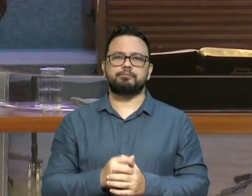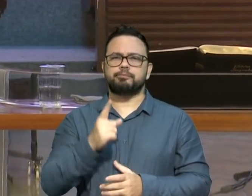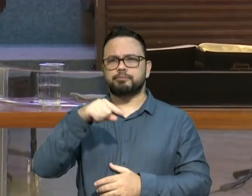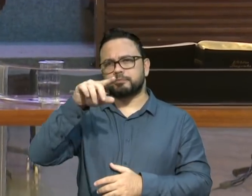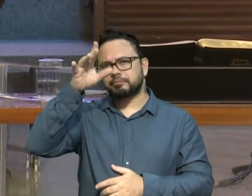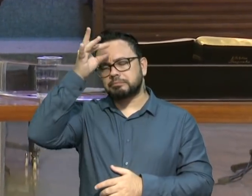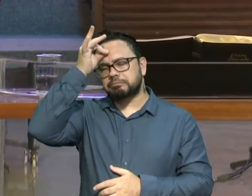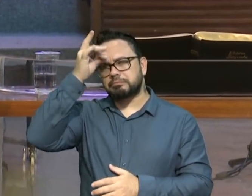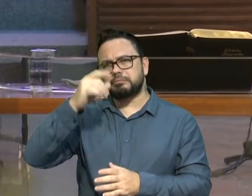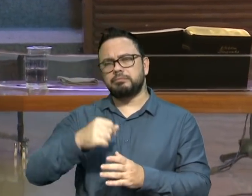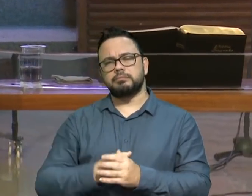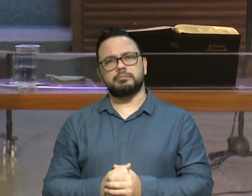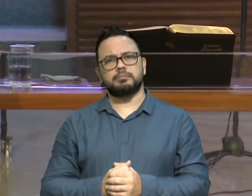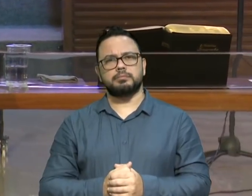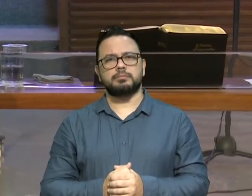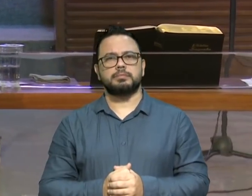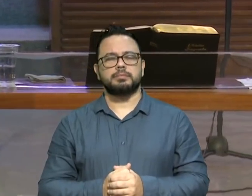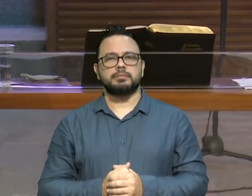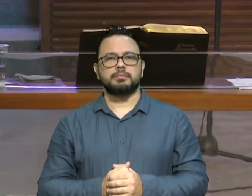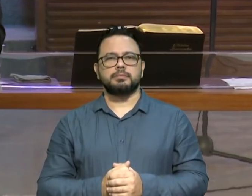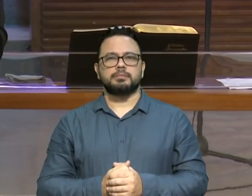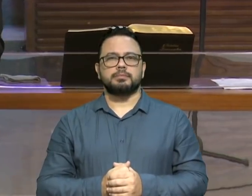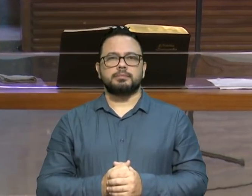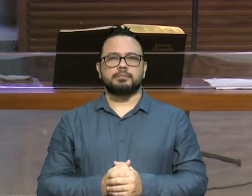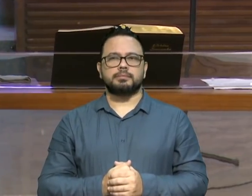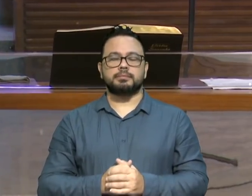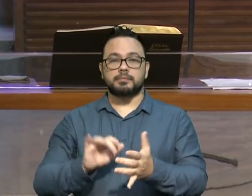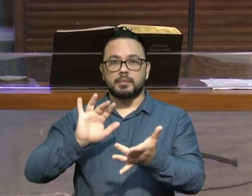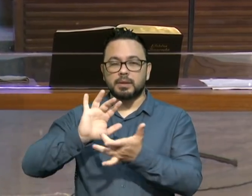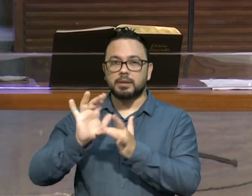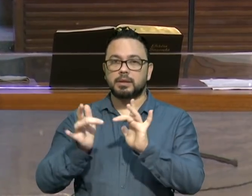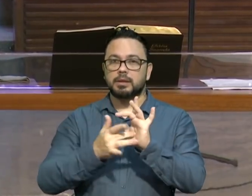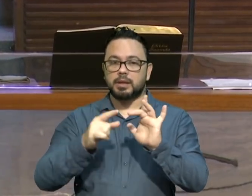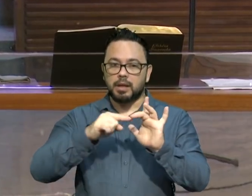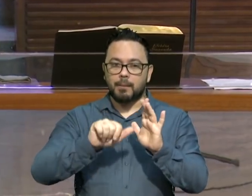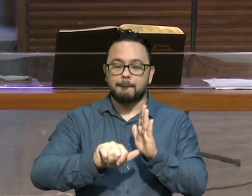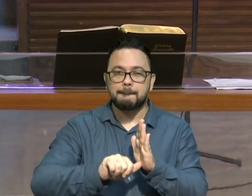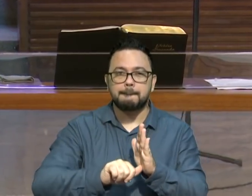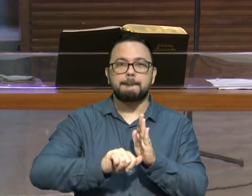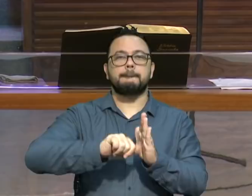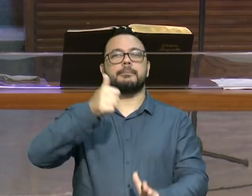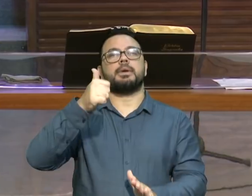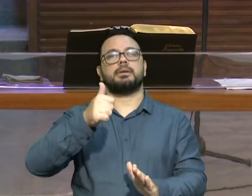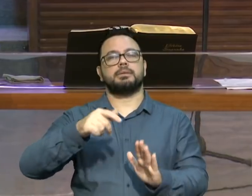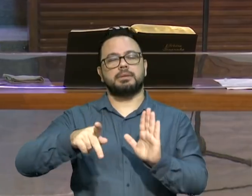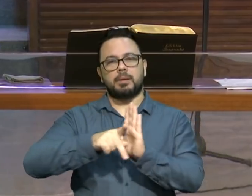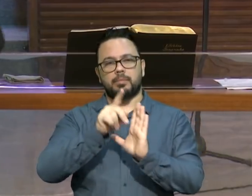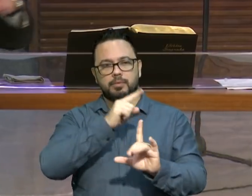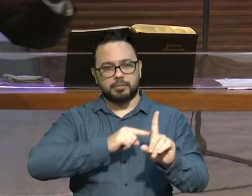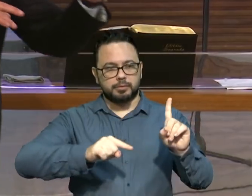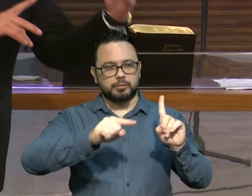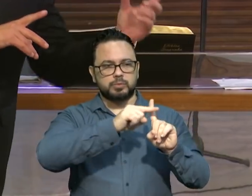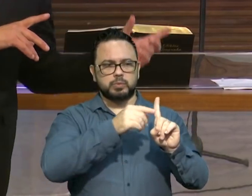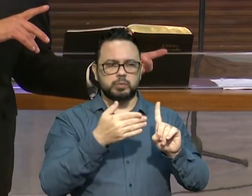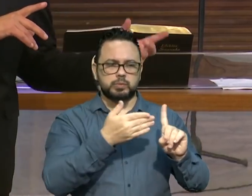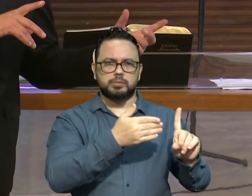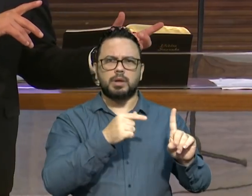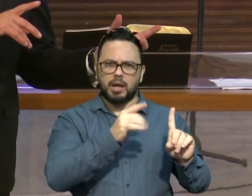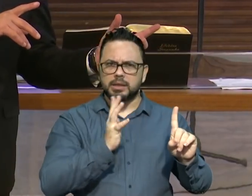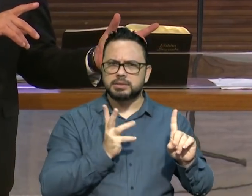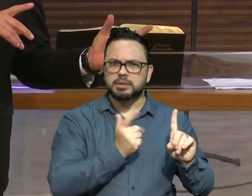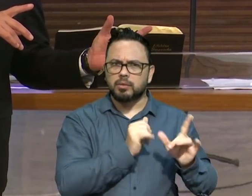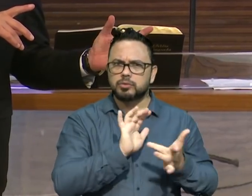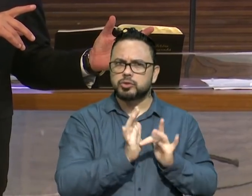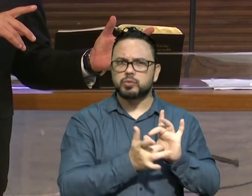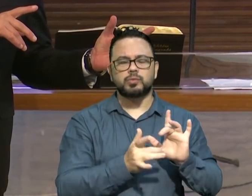isso pois a linda Jesus é o primeiro fruto da sua própria cruz não que ele foi salvo na